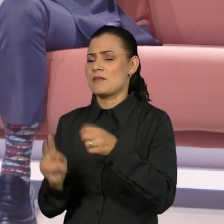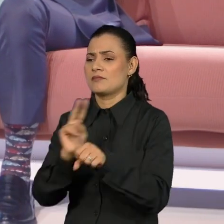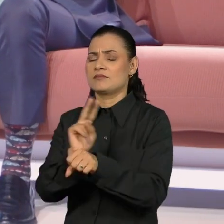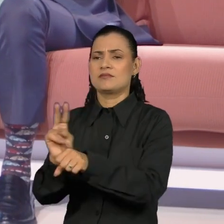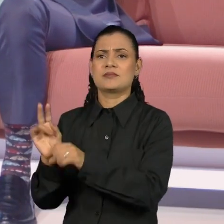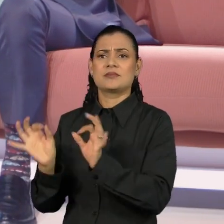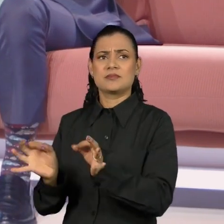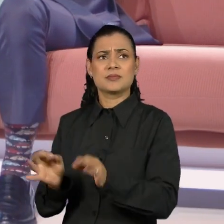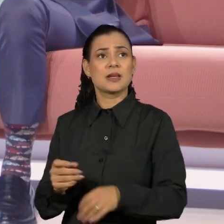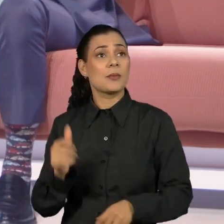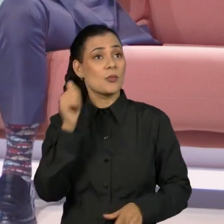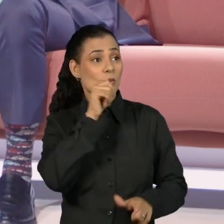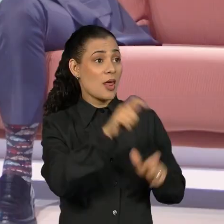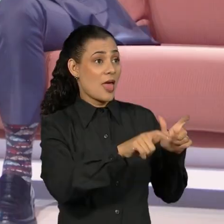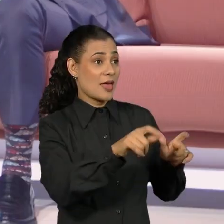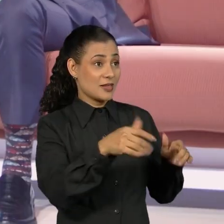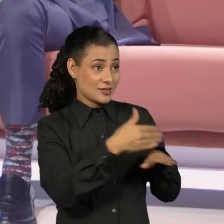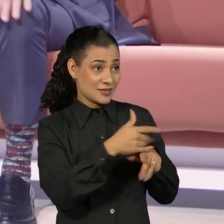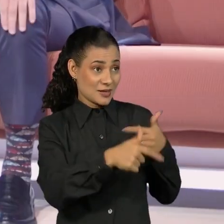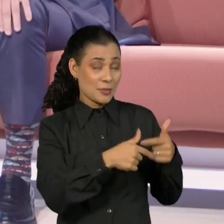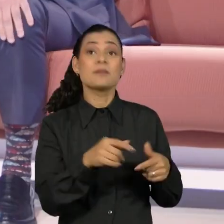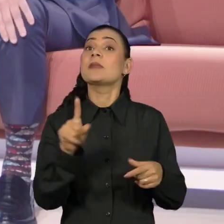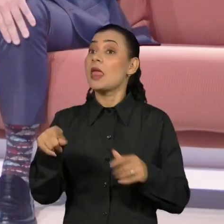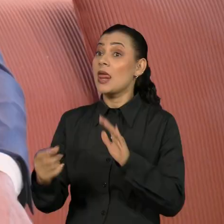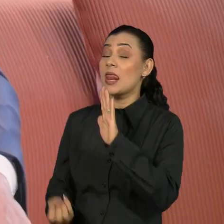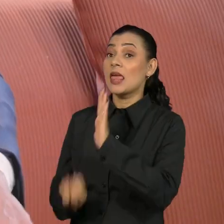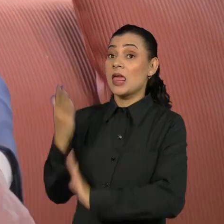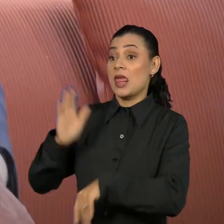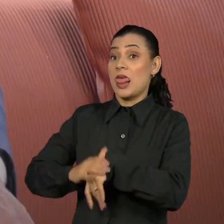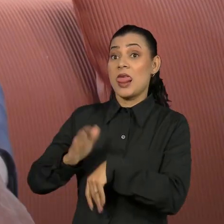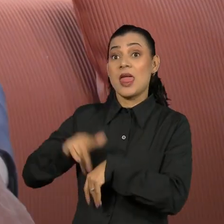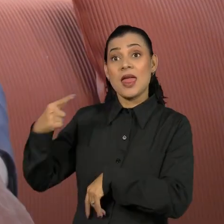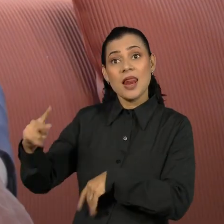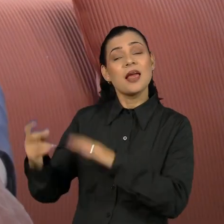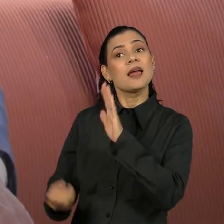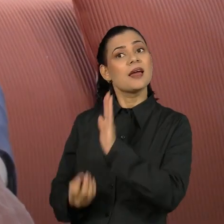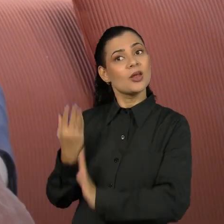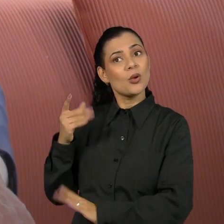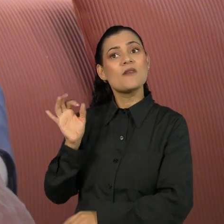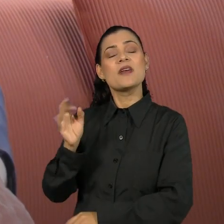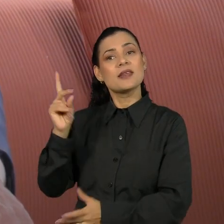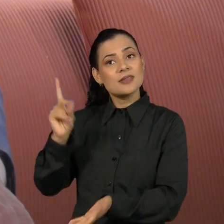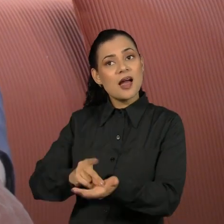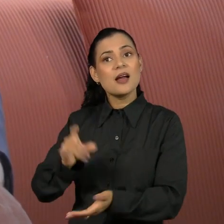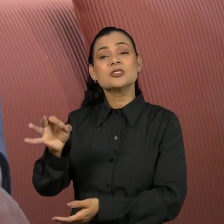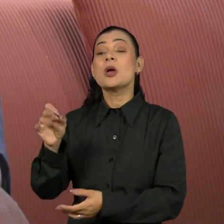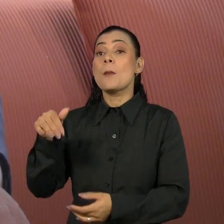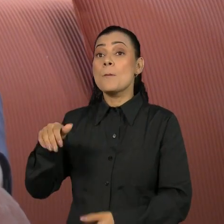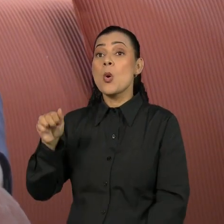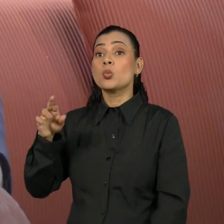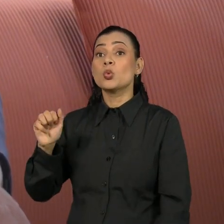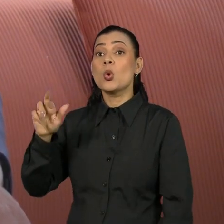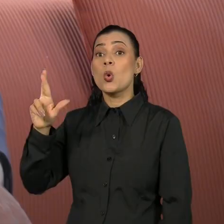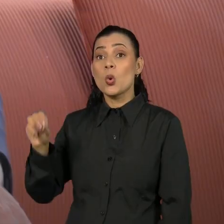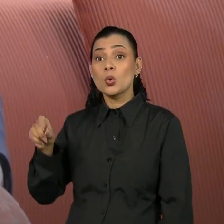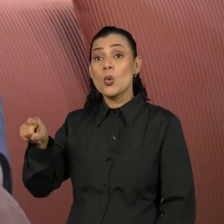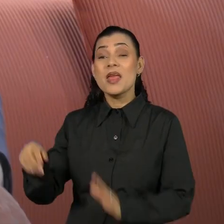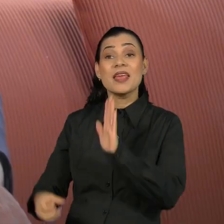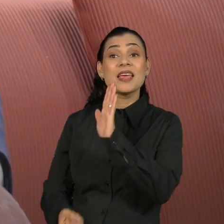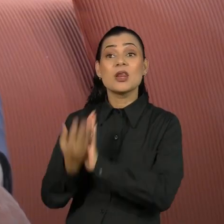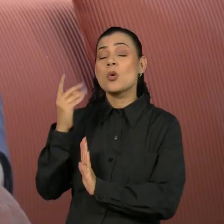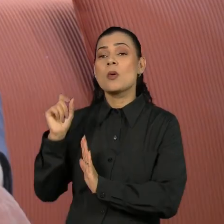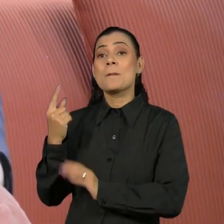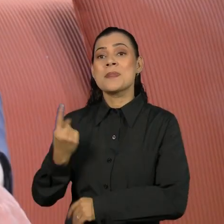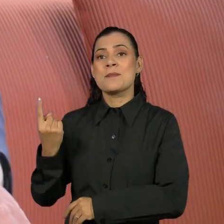um homem... Mulheres, ele criou, o Chalita lembrou bem, o Montoro criou a primeira delegacia